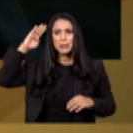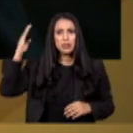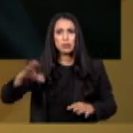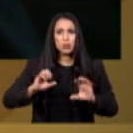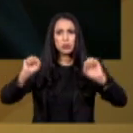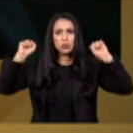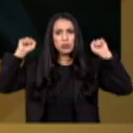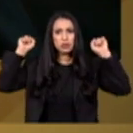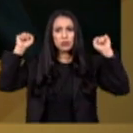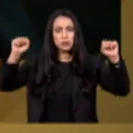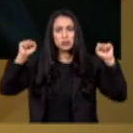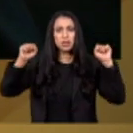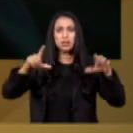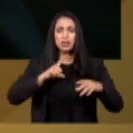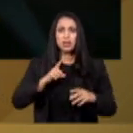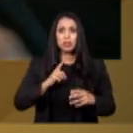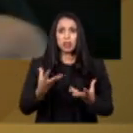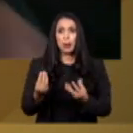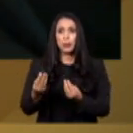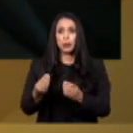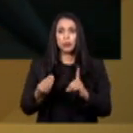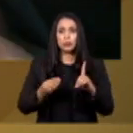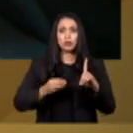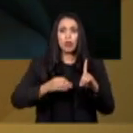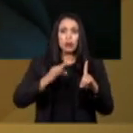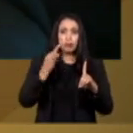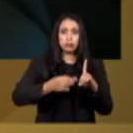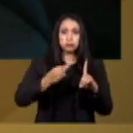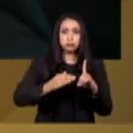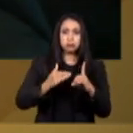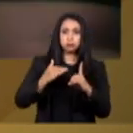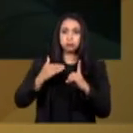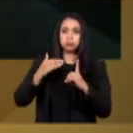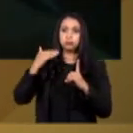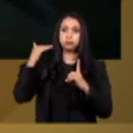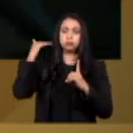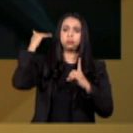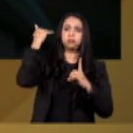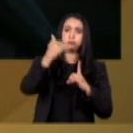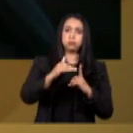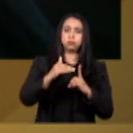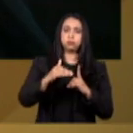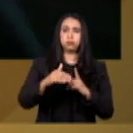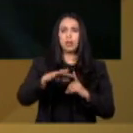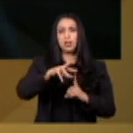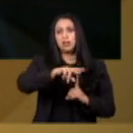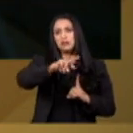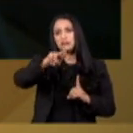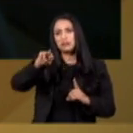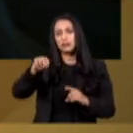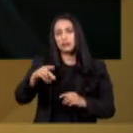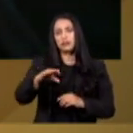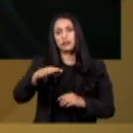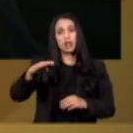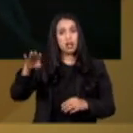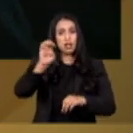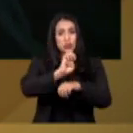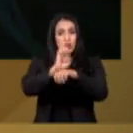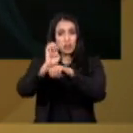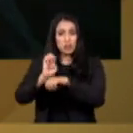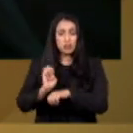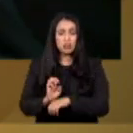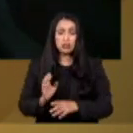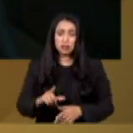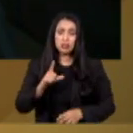maior número é dia desembargadores são paulo rio de janeiro minas gerais paraná rio grande do sul e